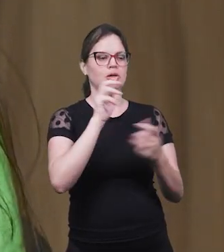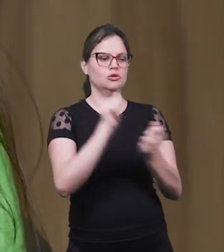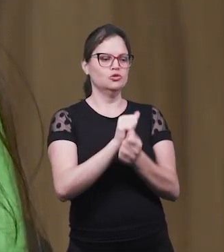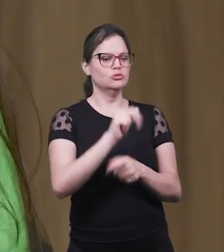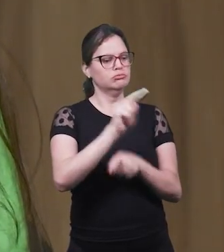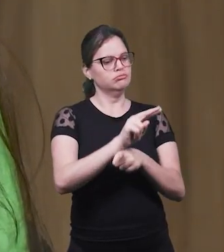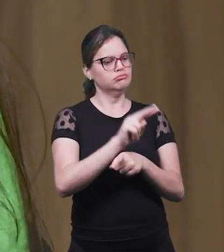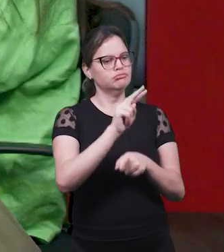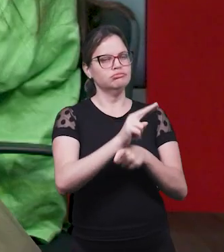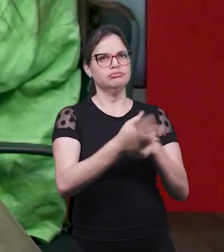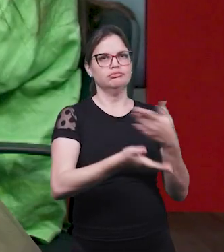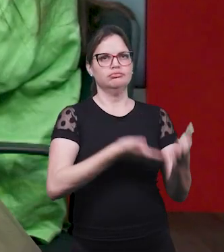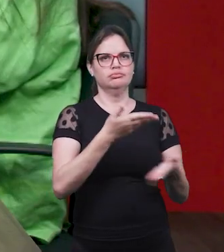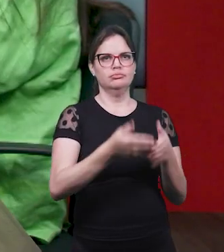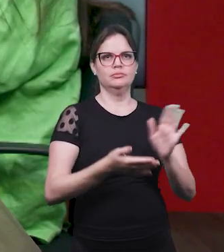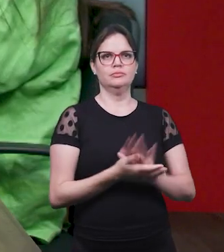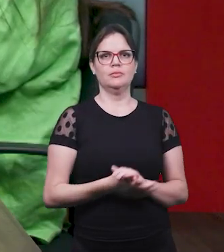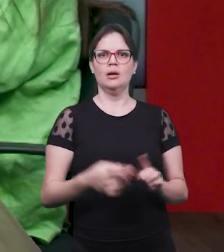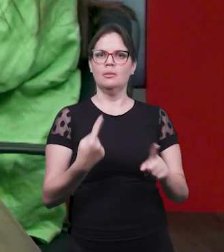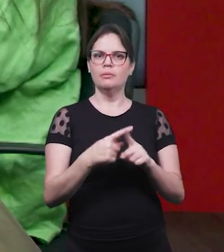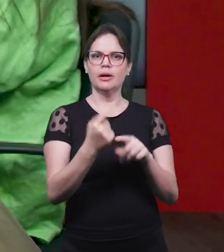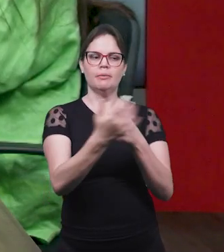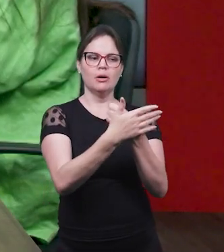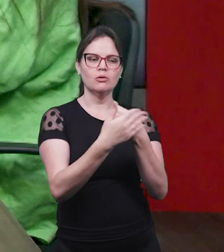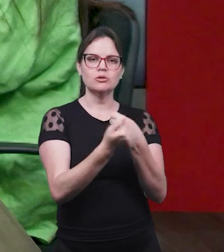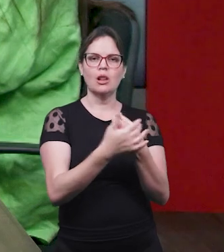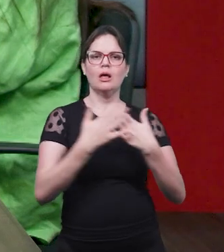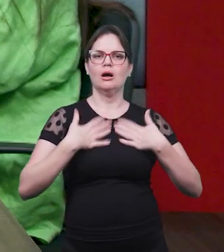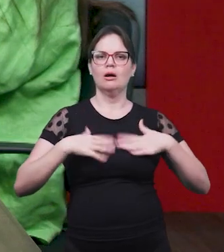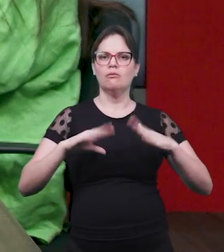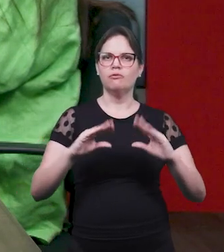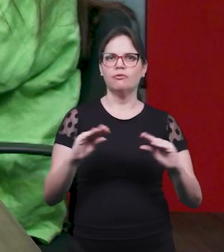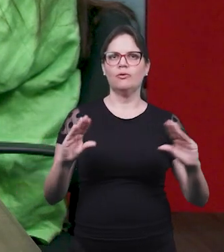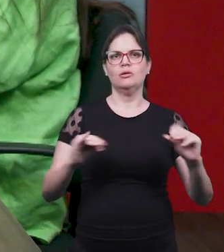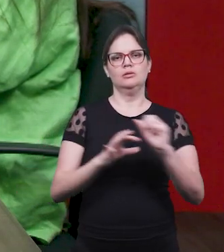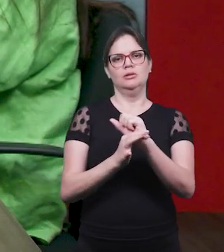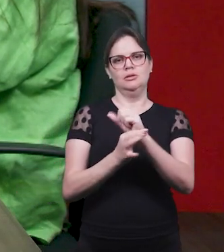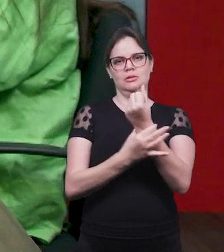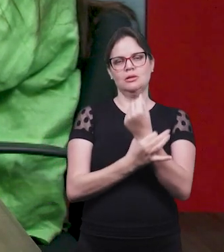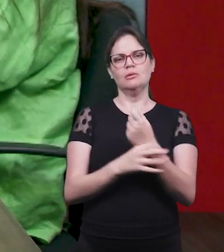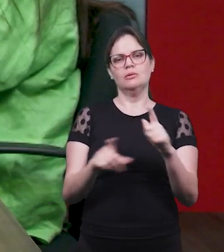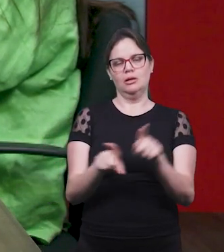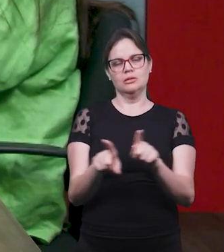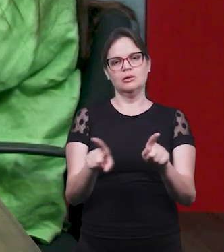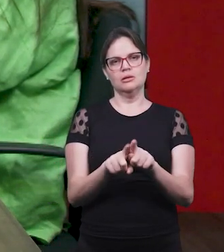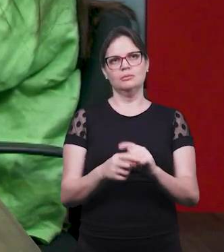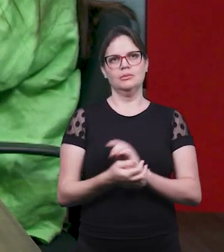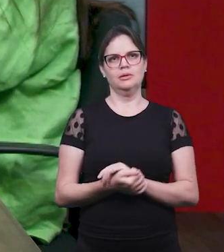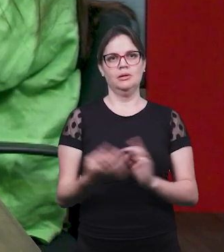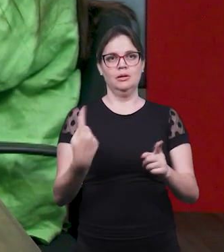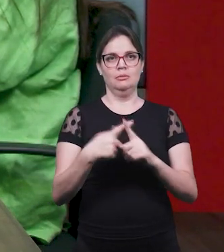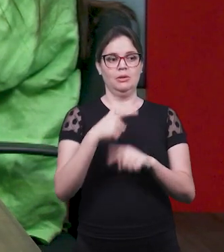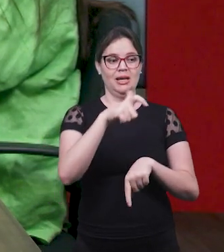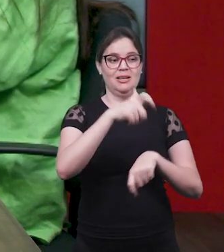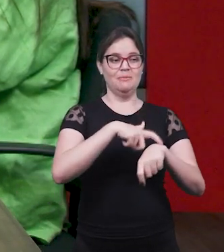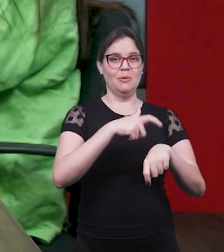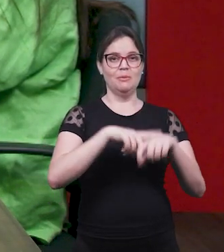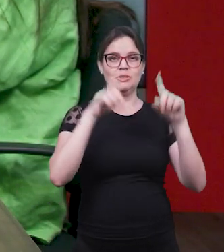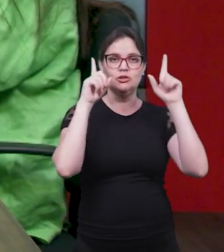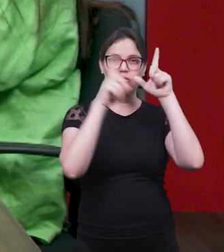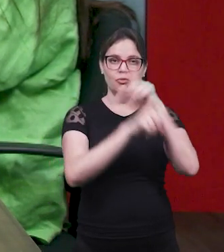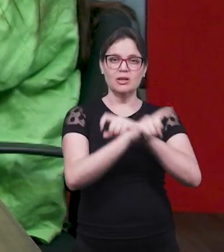do paciente. É o que dá o conforto, o consolo, exatamente. Que torna aquele momento de dor